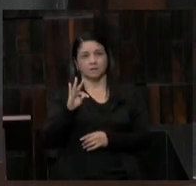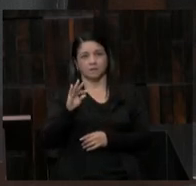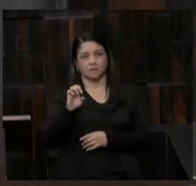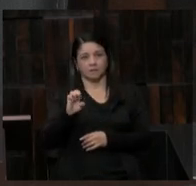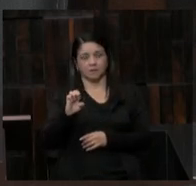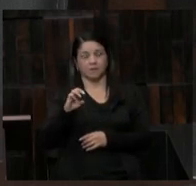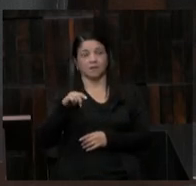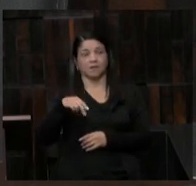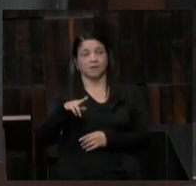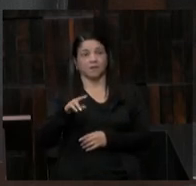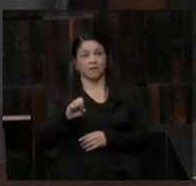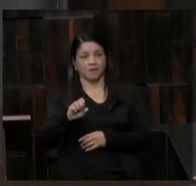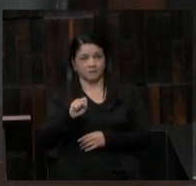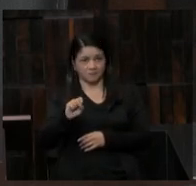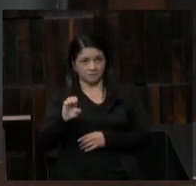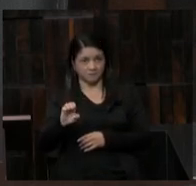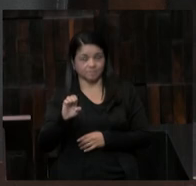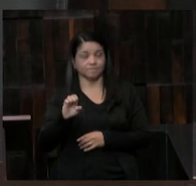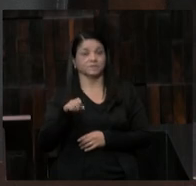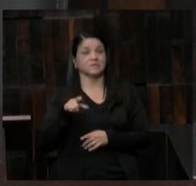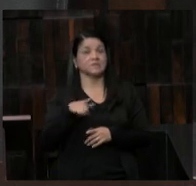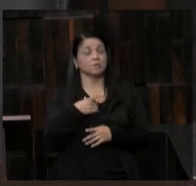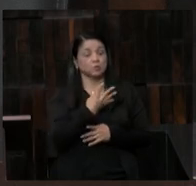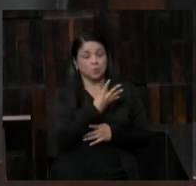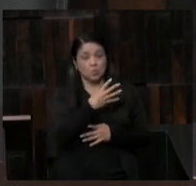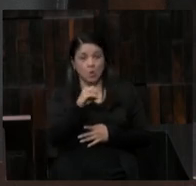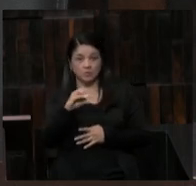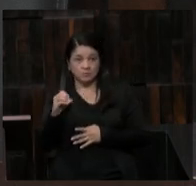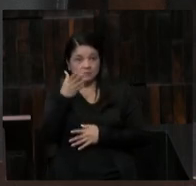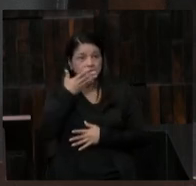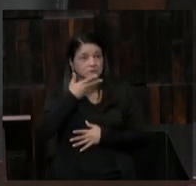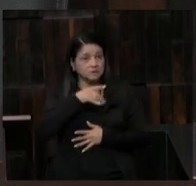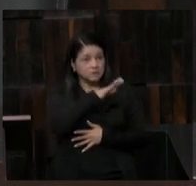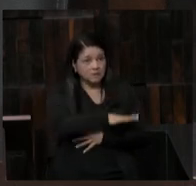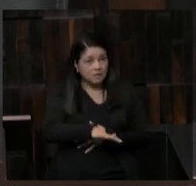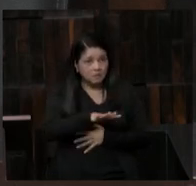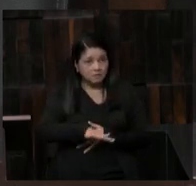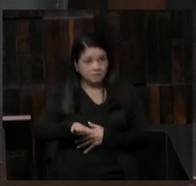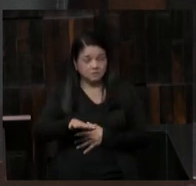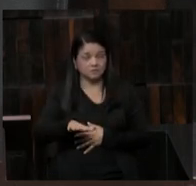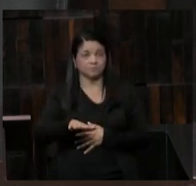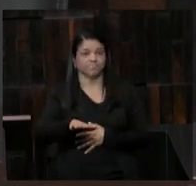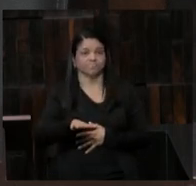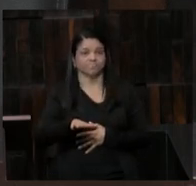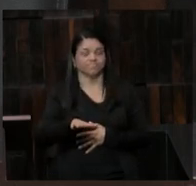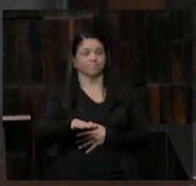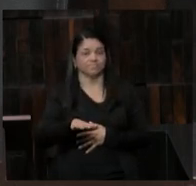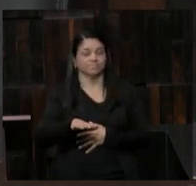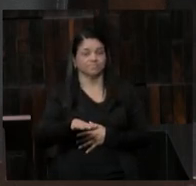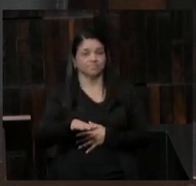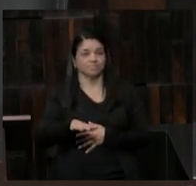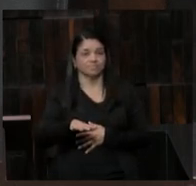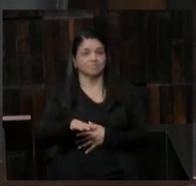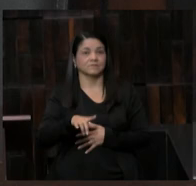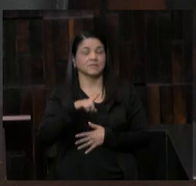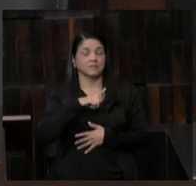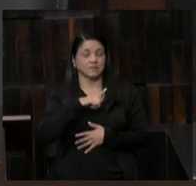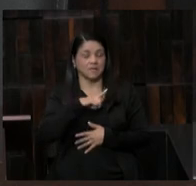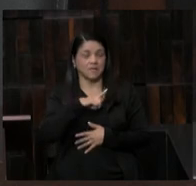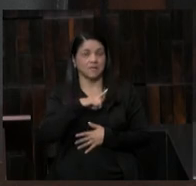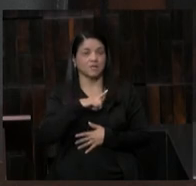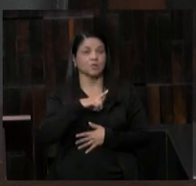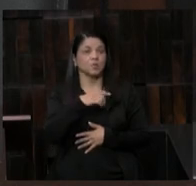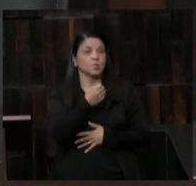Na nossa paróquia, nós temos 400 crianças na catequese, dentre elas, um número